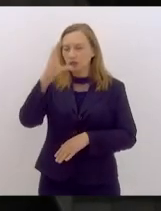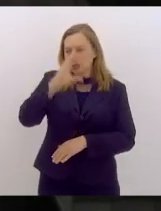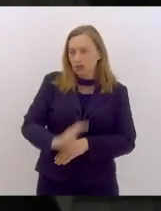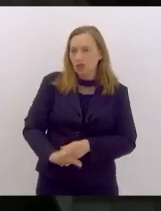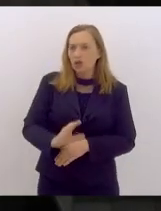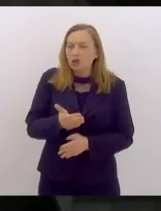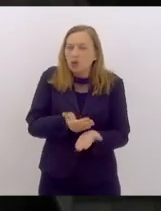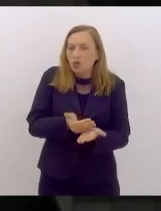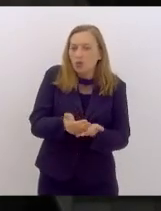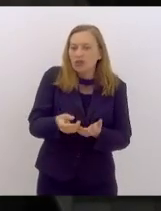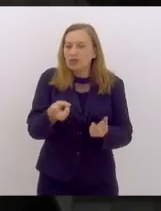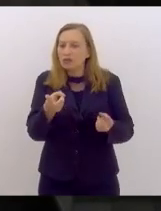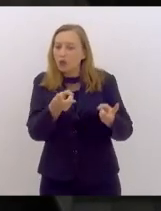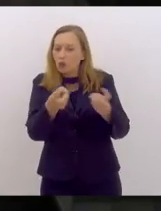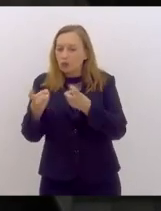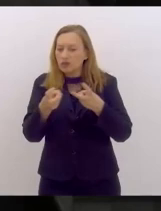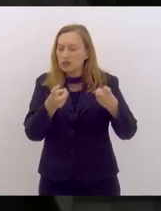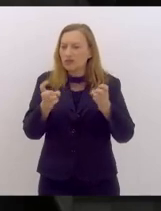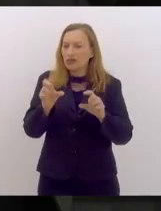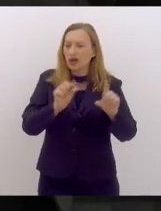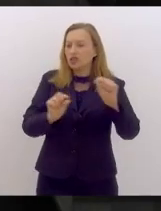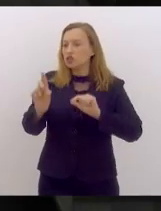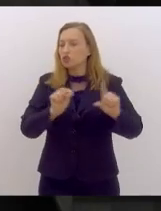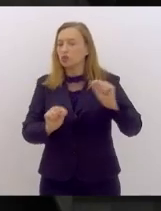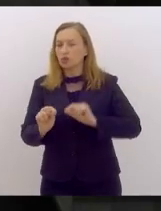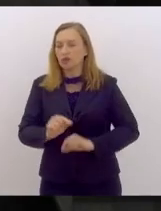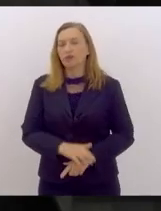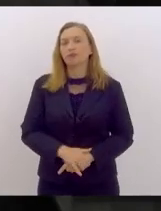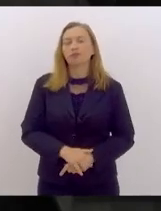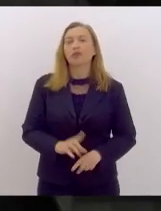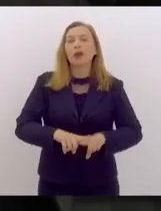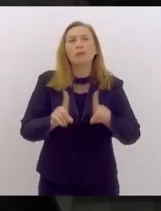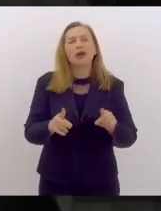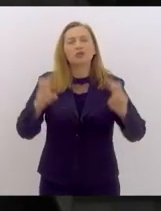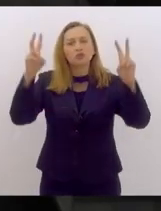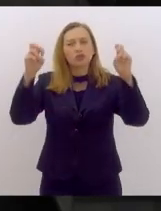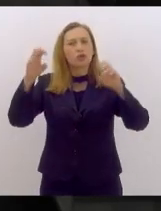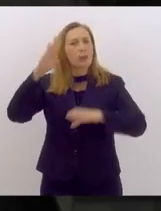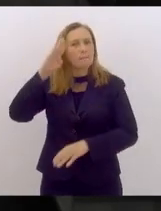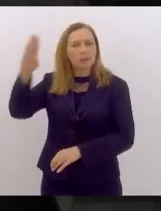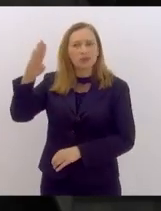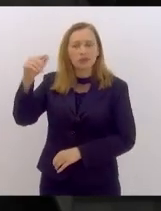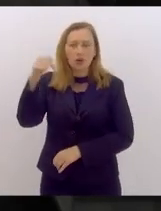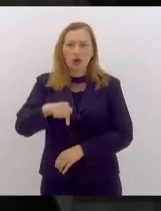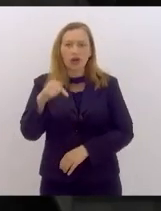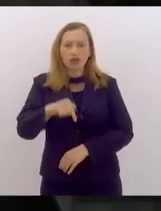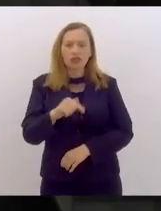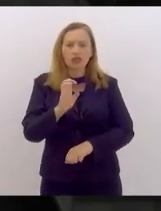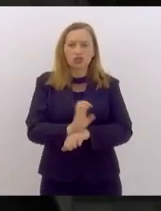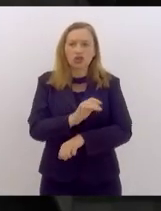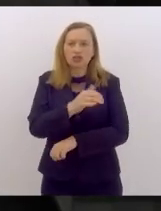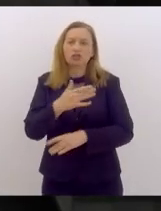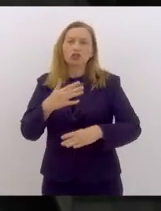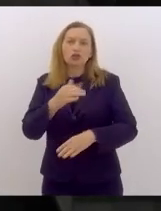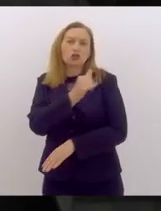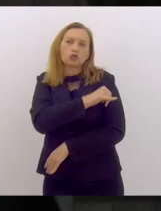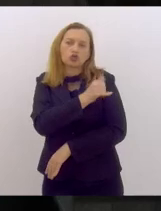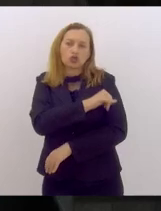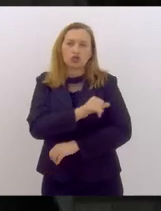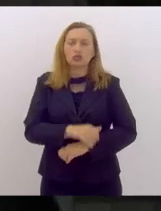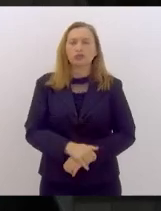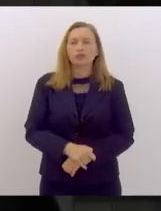suas opções revolta É mas o tema central aqui no nosso Estado do Rio de